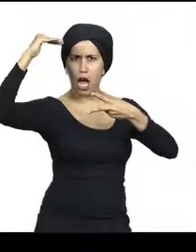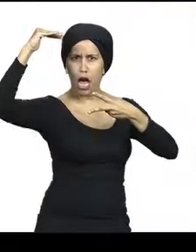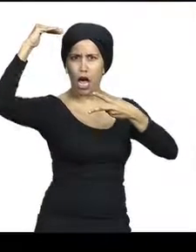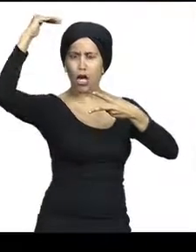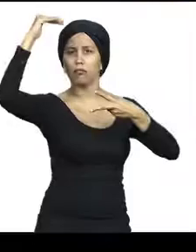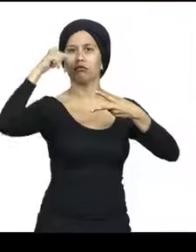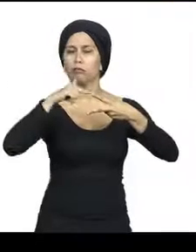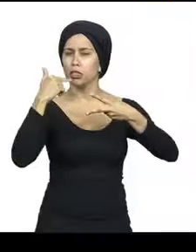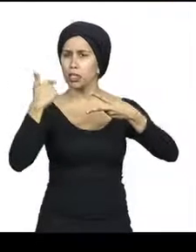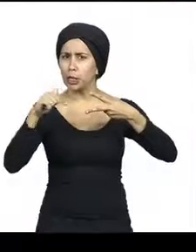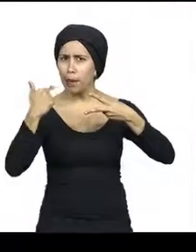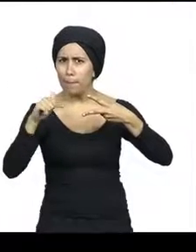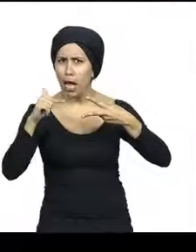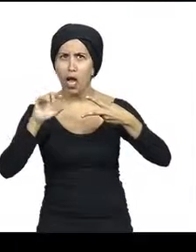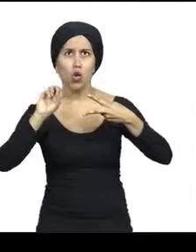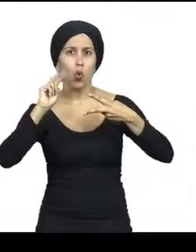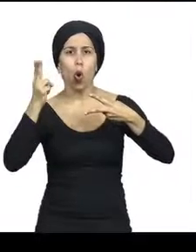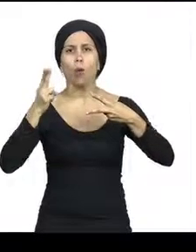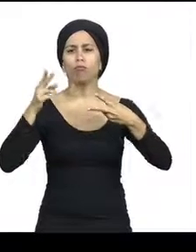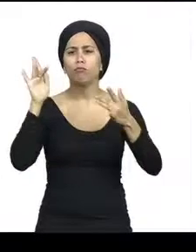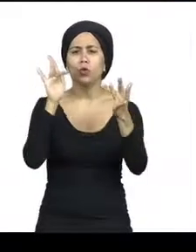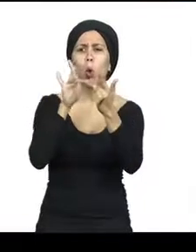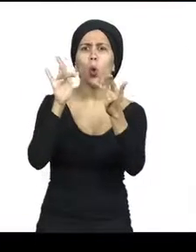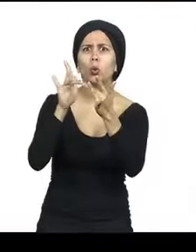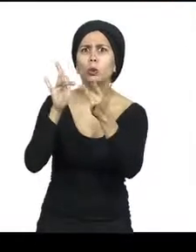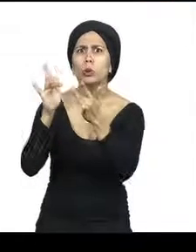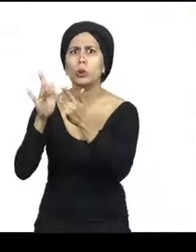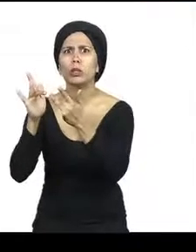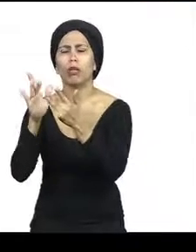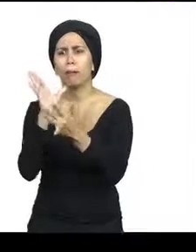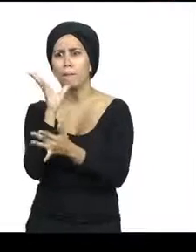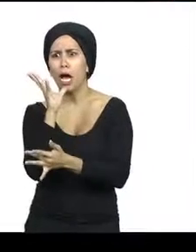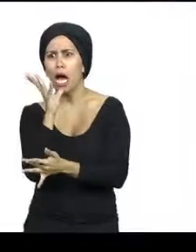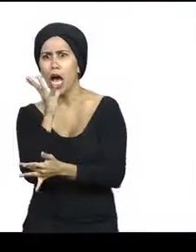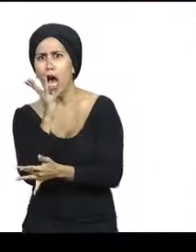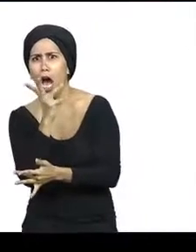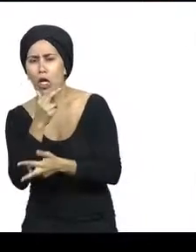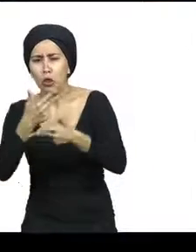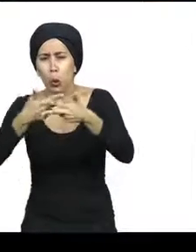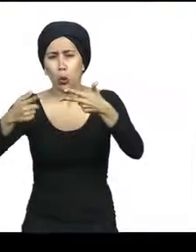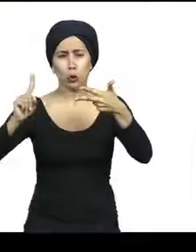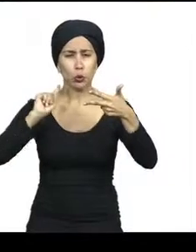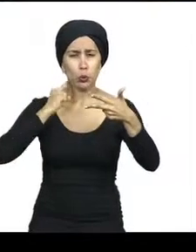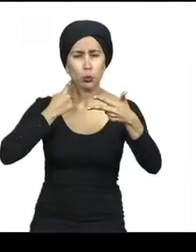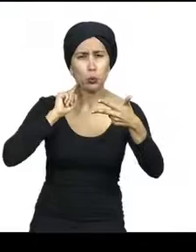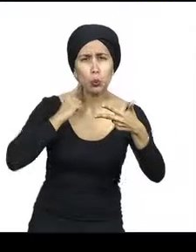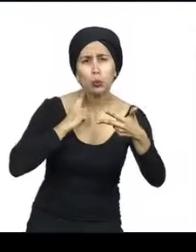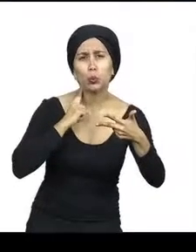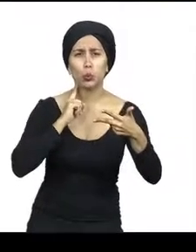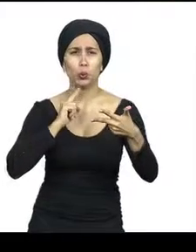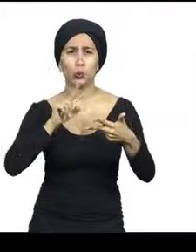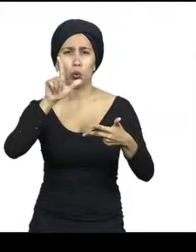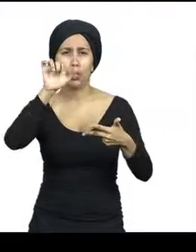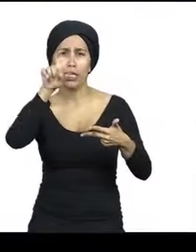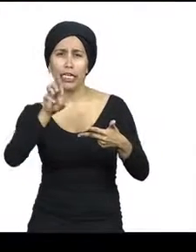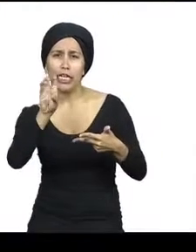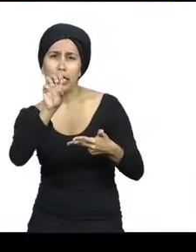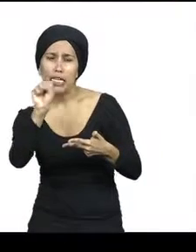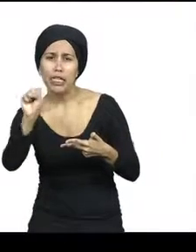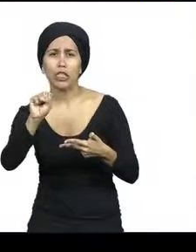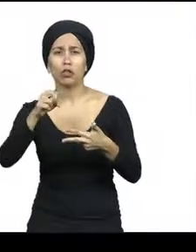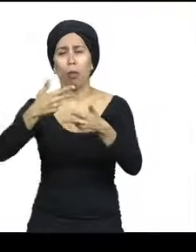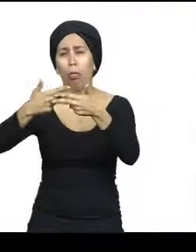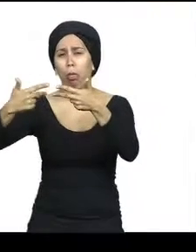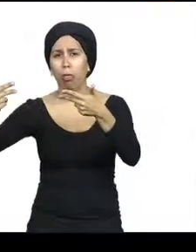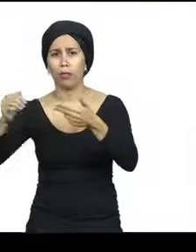por trabalho ou operações em contato permanente com esgotos e lixo, por exemplo. Já a